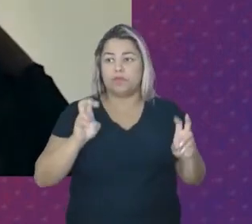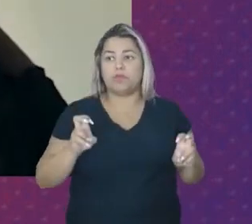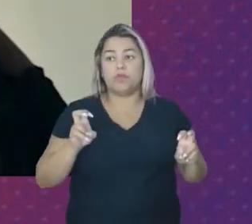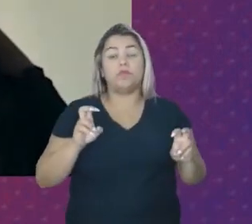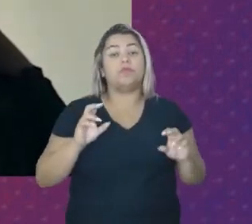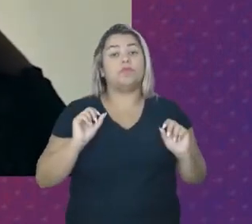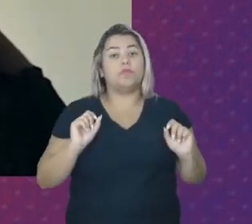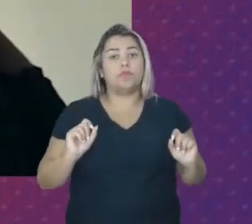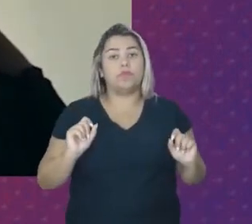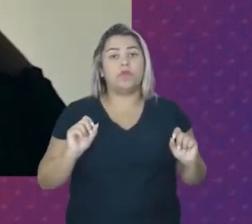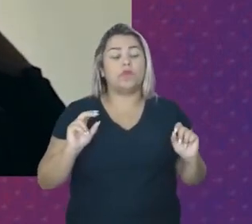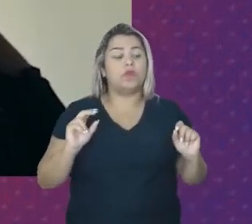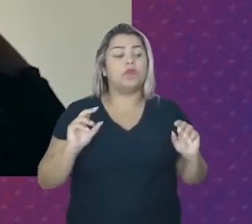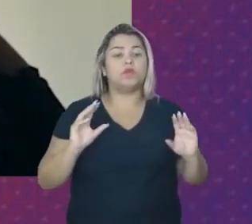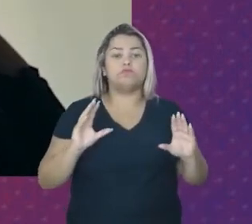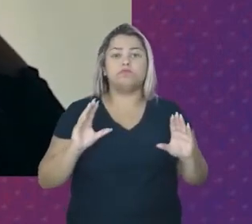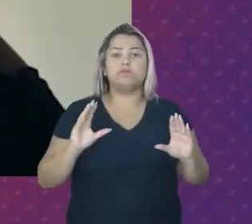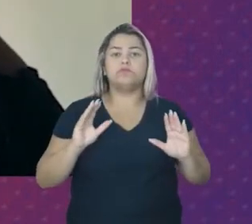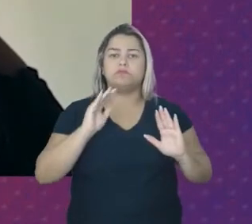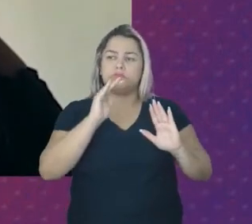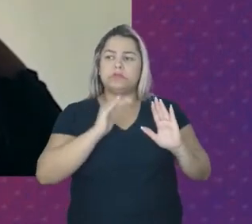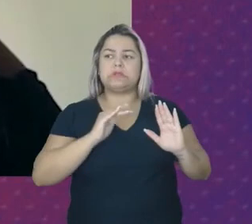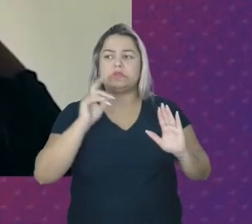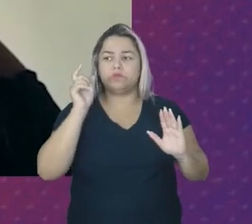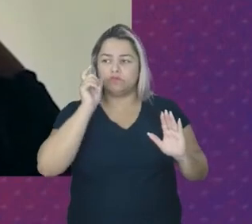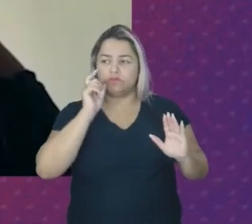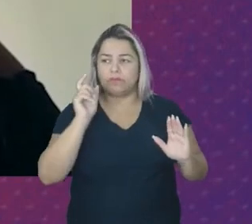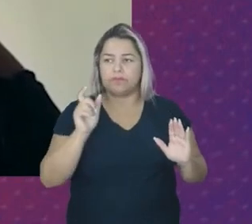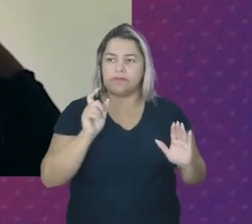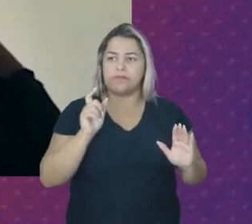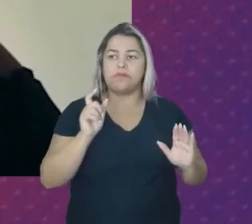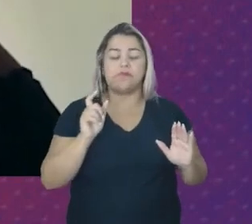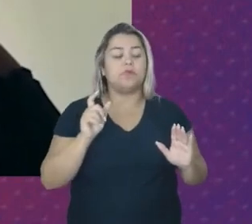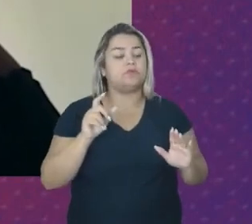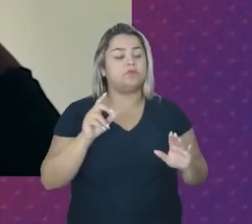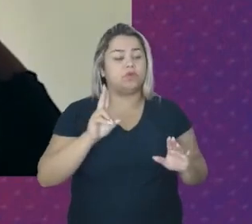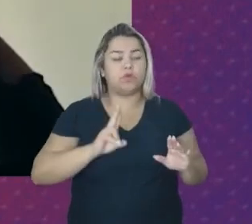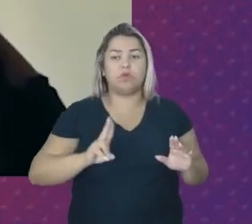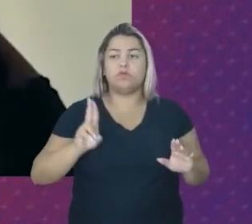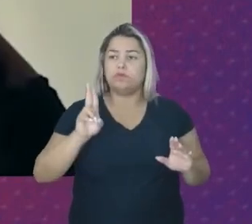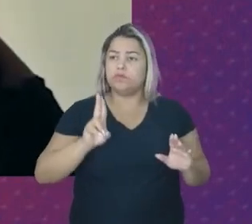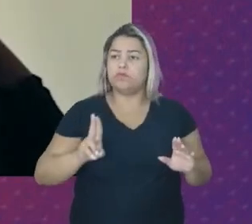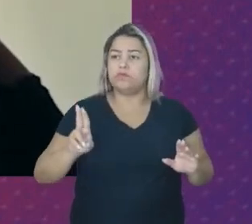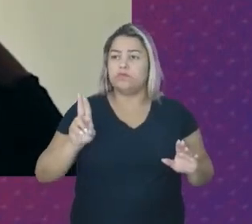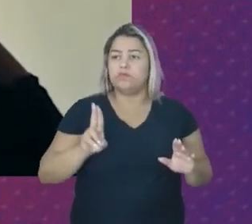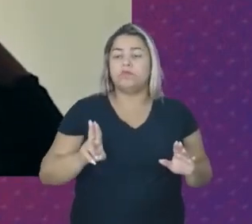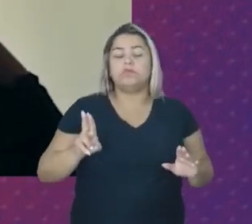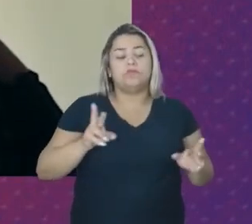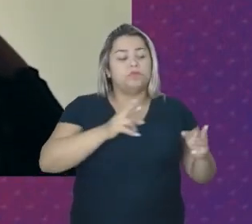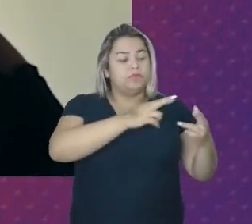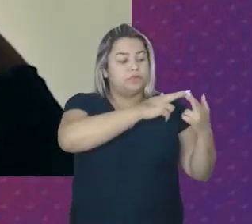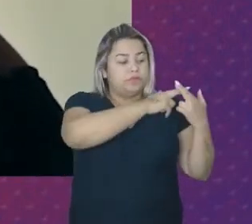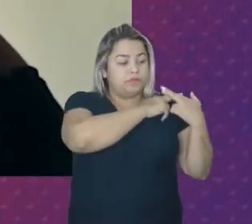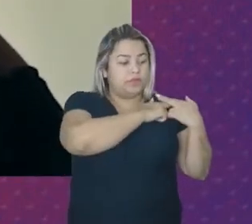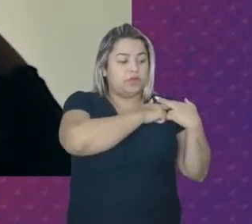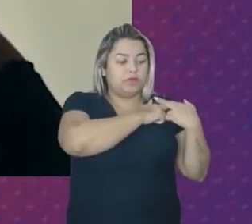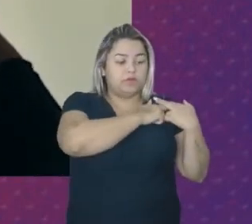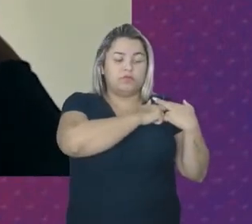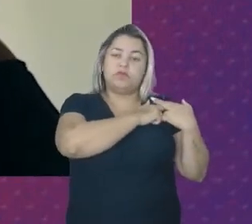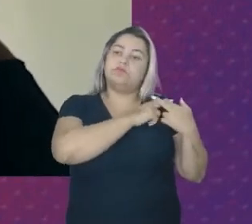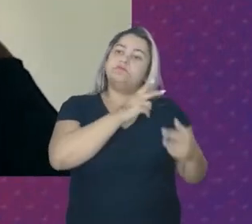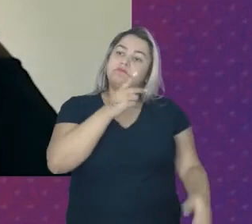mais, esse conteúdo político de interesse público, ele deve ser construído, como eu disse, com muita responsabilidade.